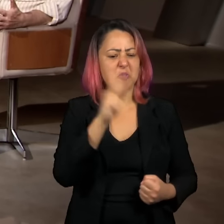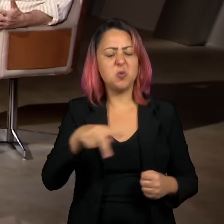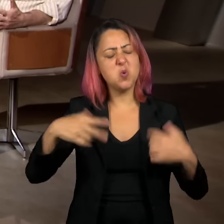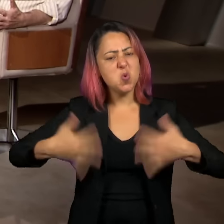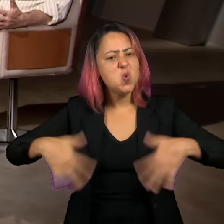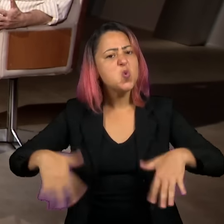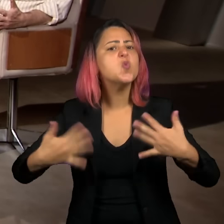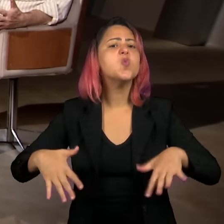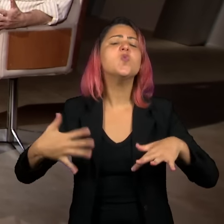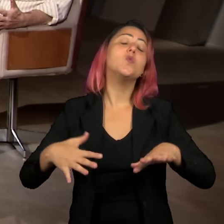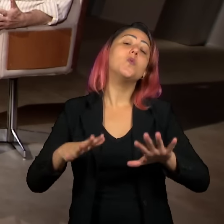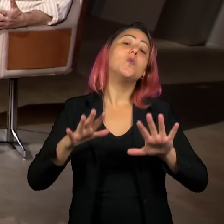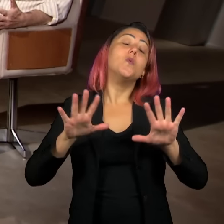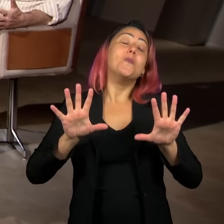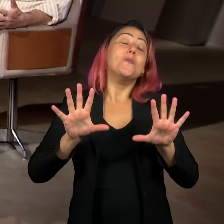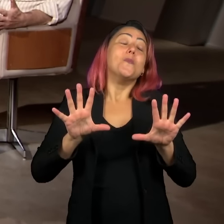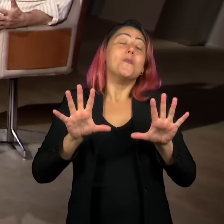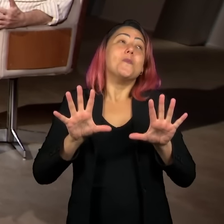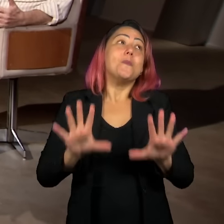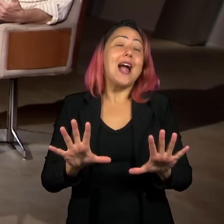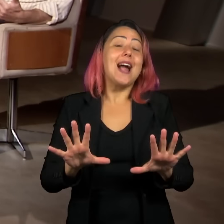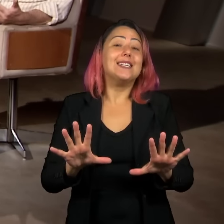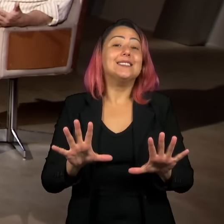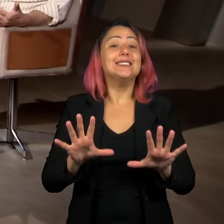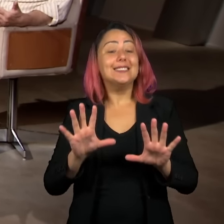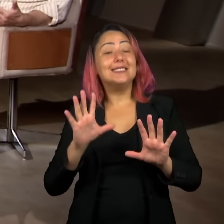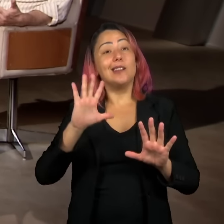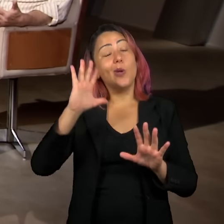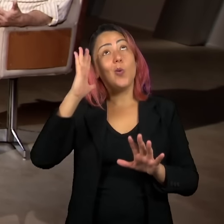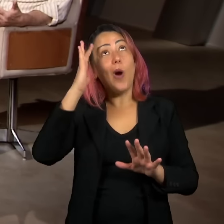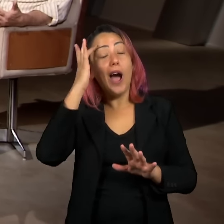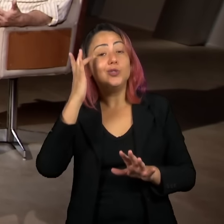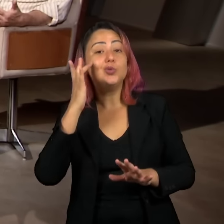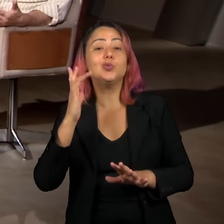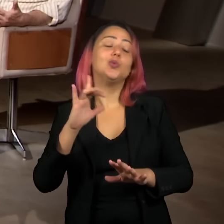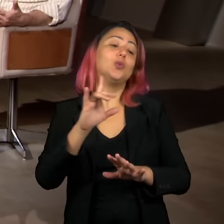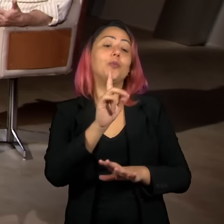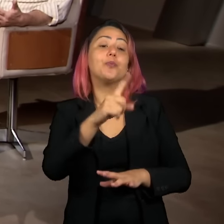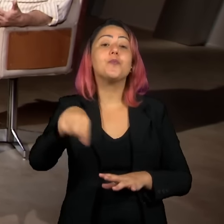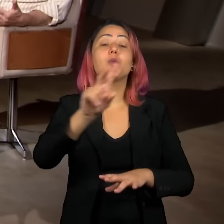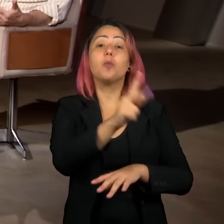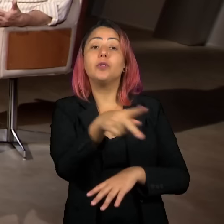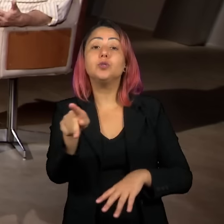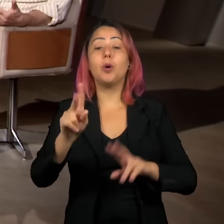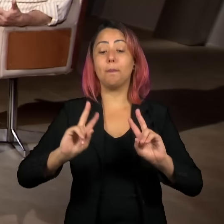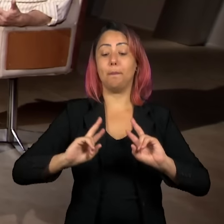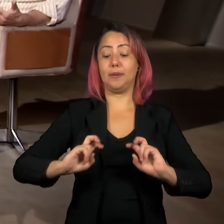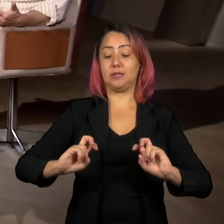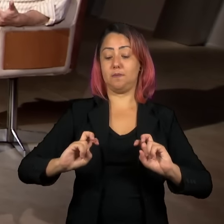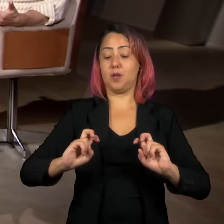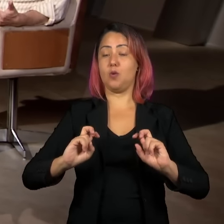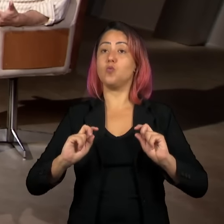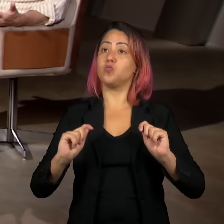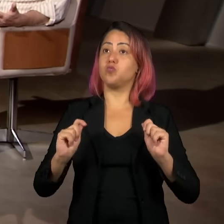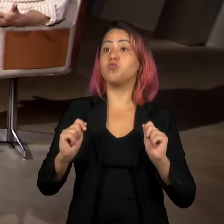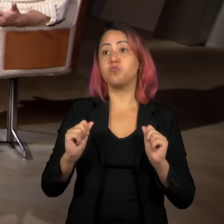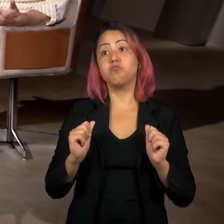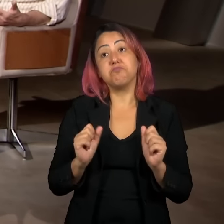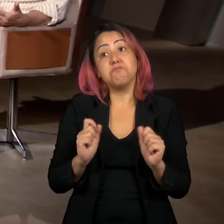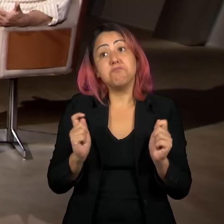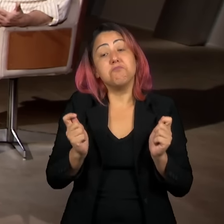fizeram agora eu acho que eles entenderam que isso pode ser uma coisa extremamente útil que né como eu